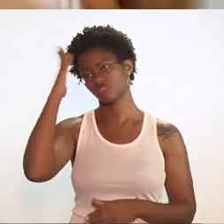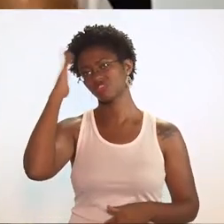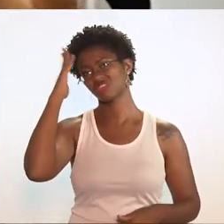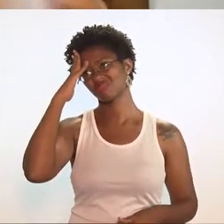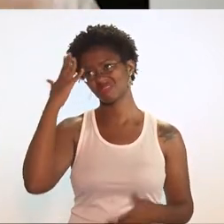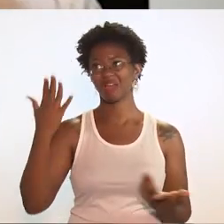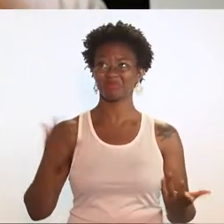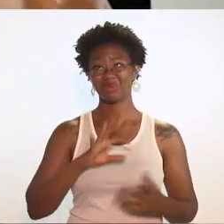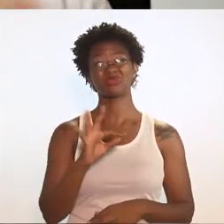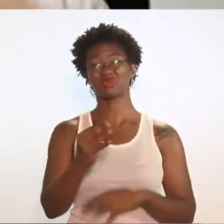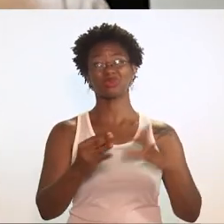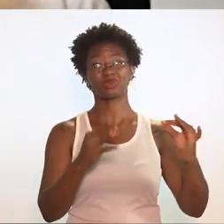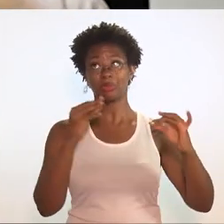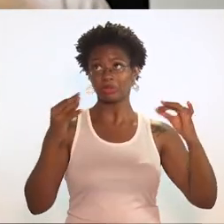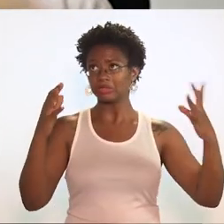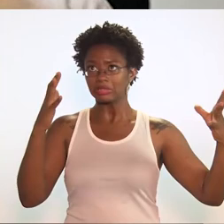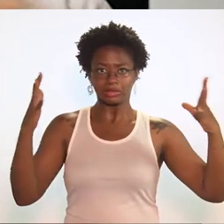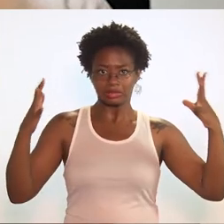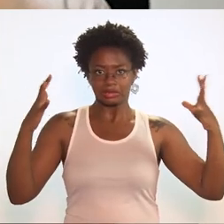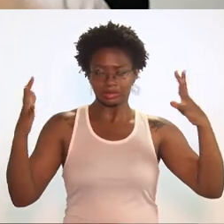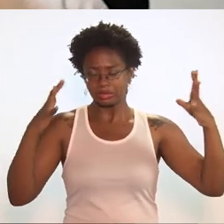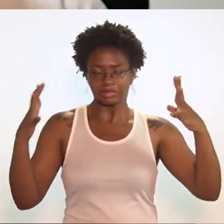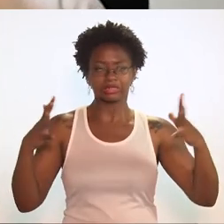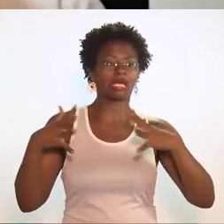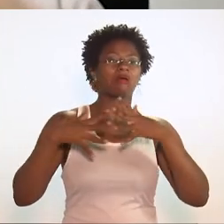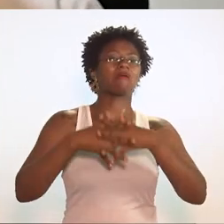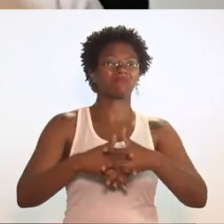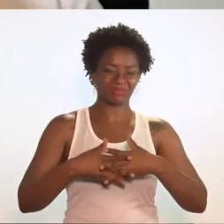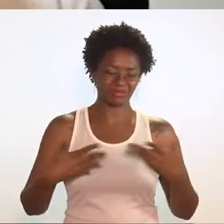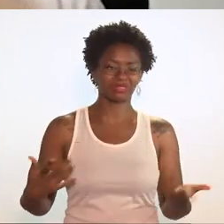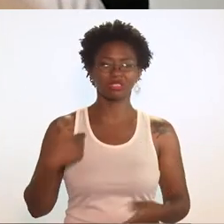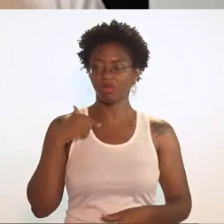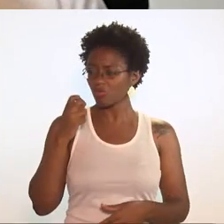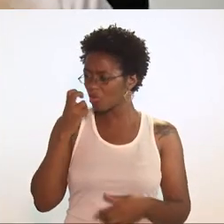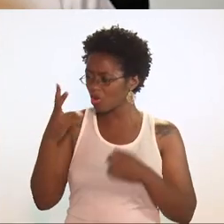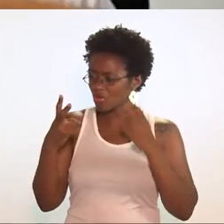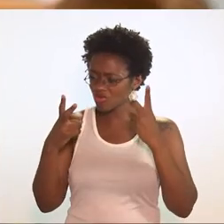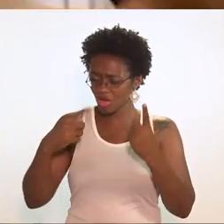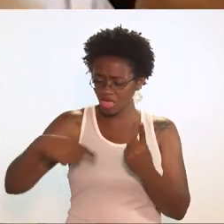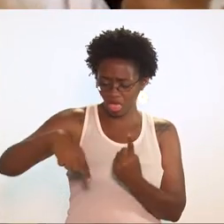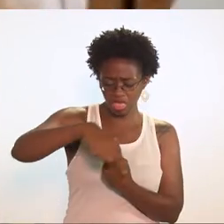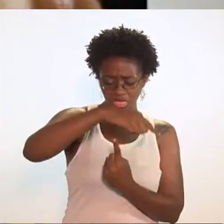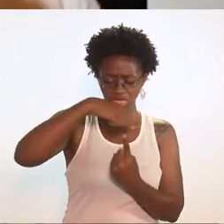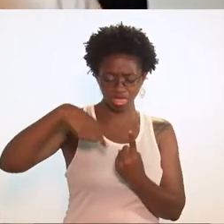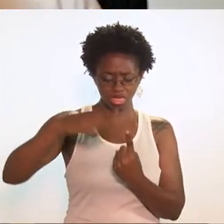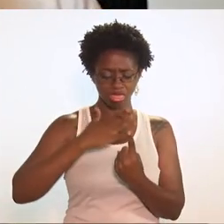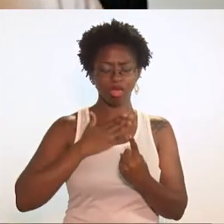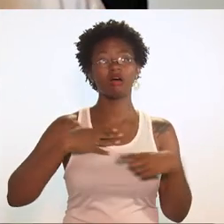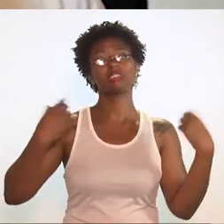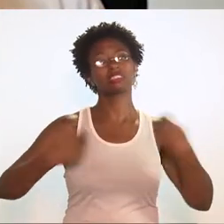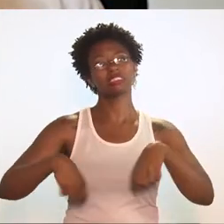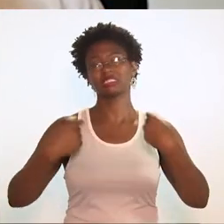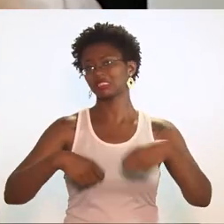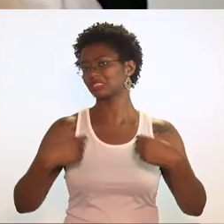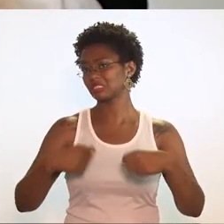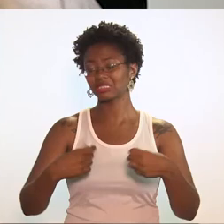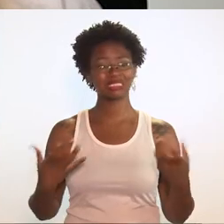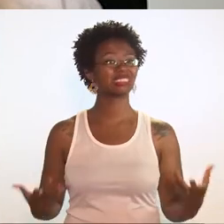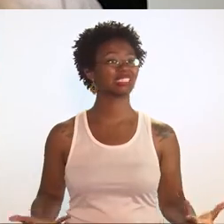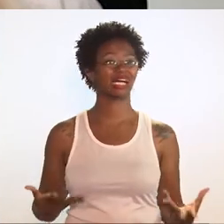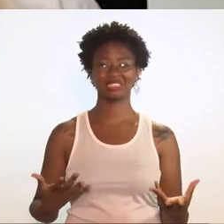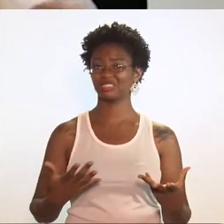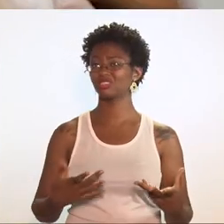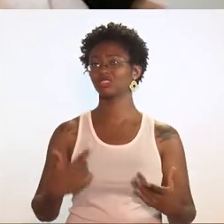nós perdemos o chão, não sabemos o que fazer, como fazer, né? E a gente fica, eu fico vendo no meu entorno uma